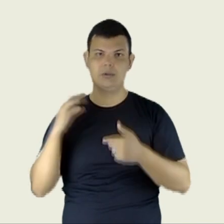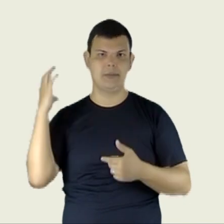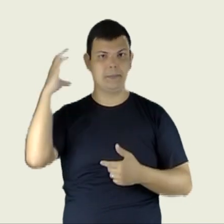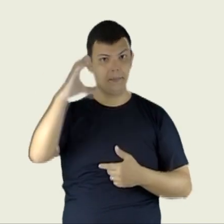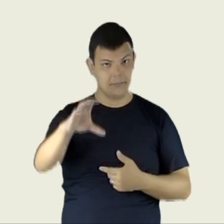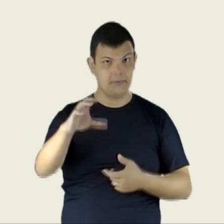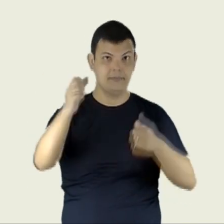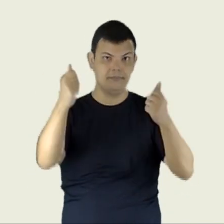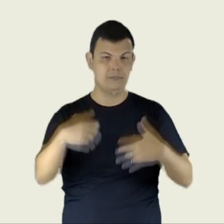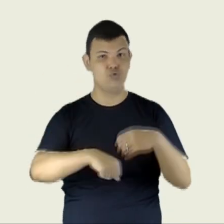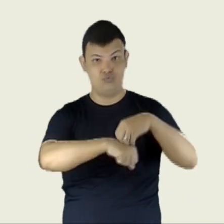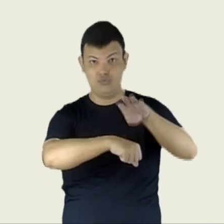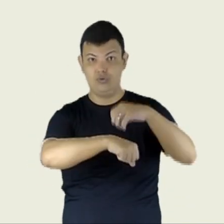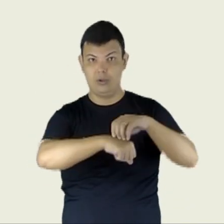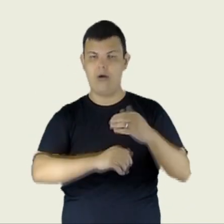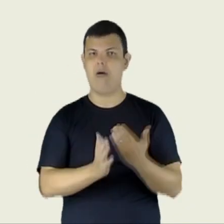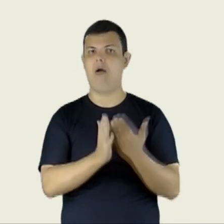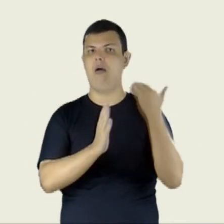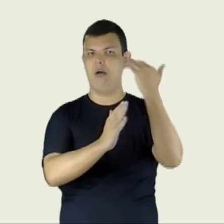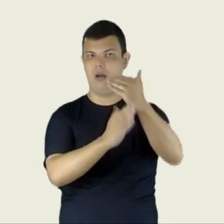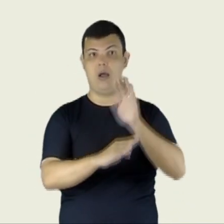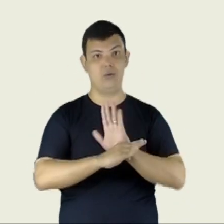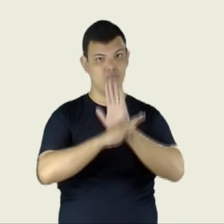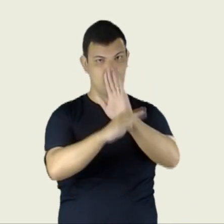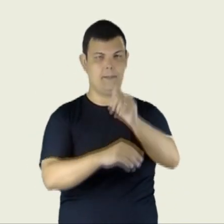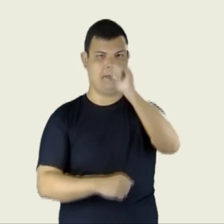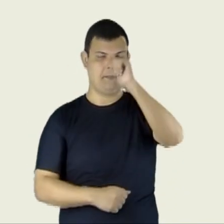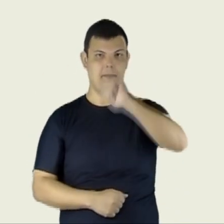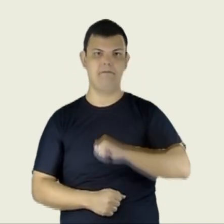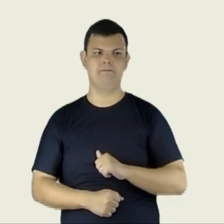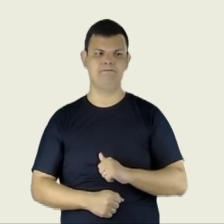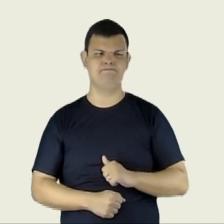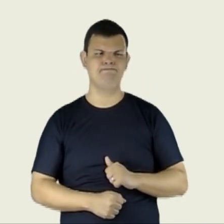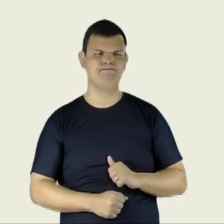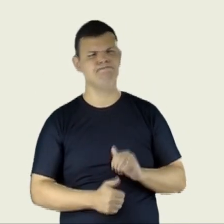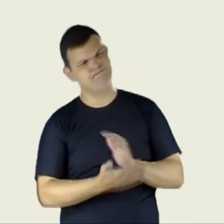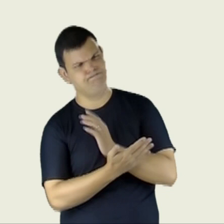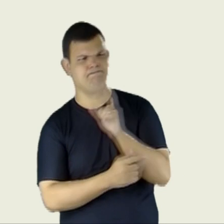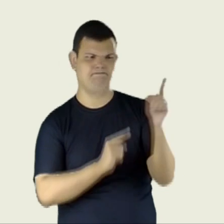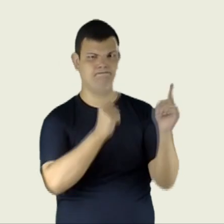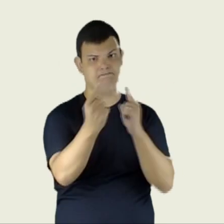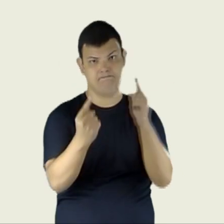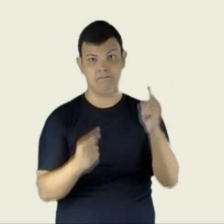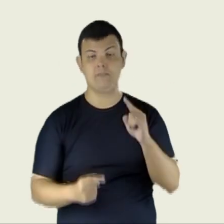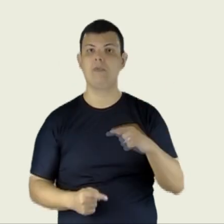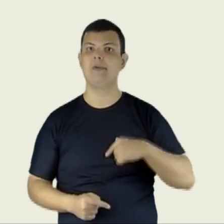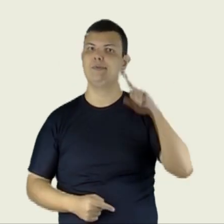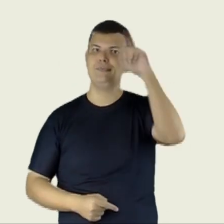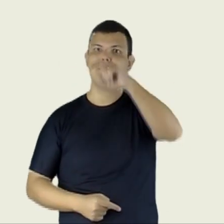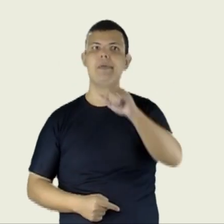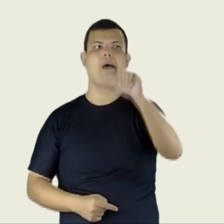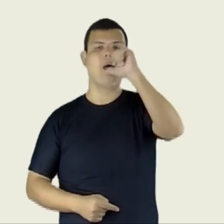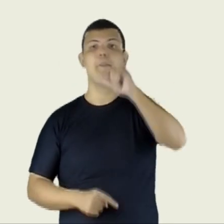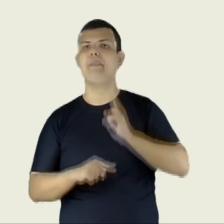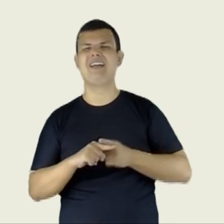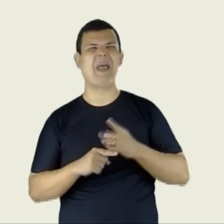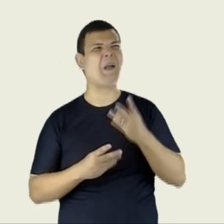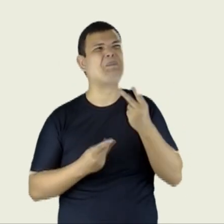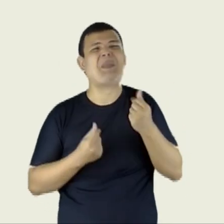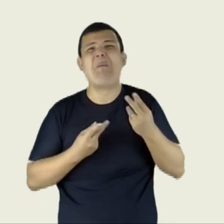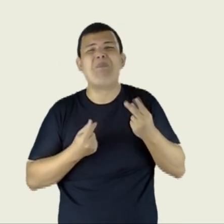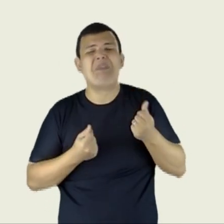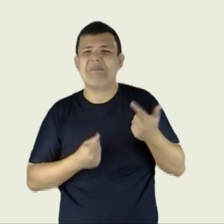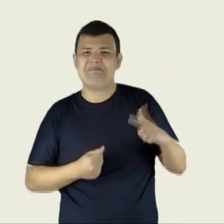algumas dicas para te ajudar a aumentar o seu consumo de água. Algumas pessoas sentem dificuldade de beber água pelo simples fato da água não ter